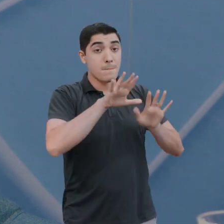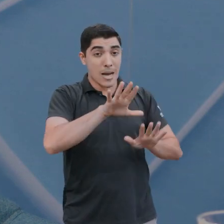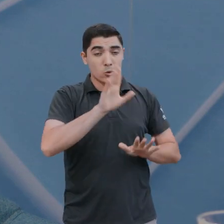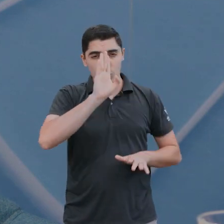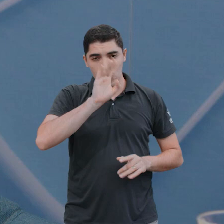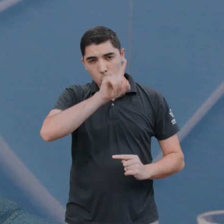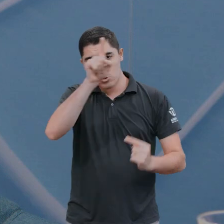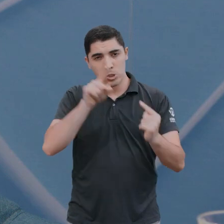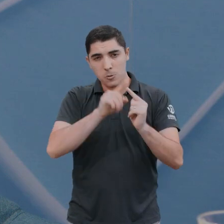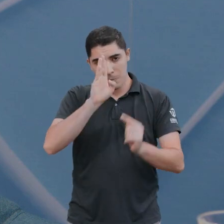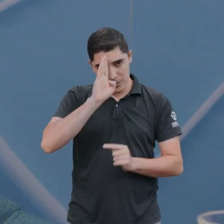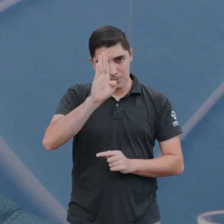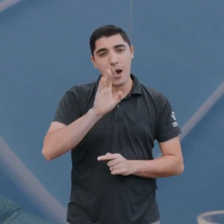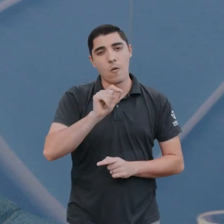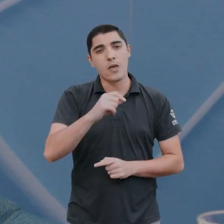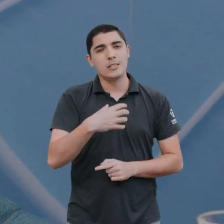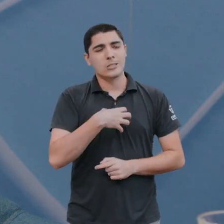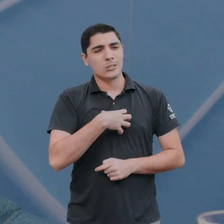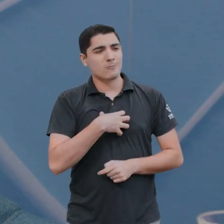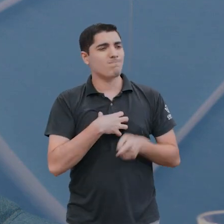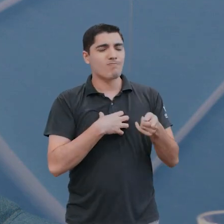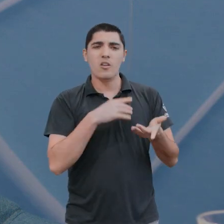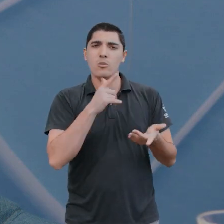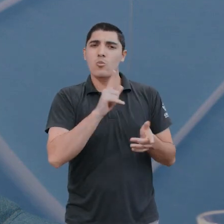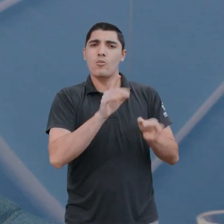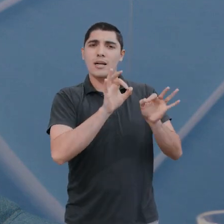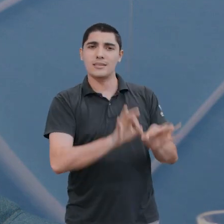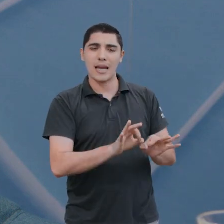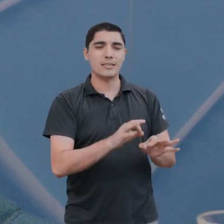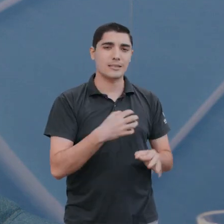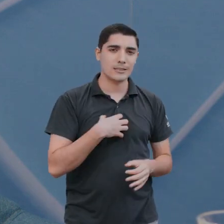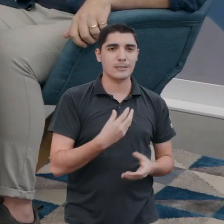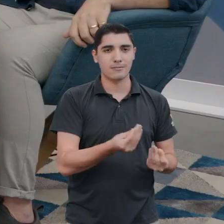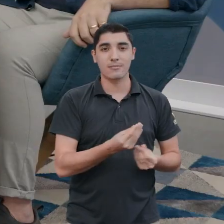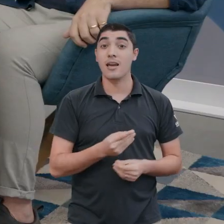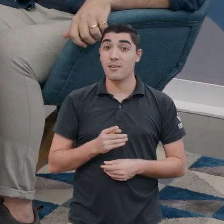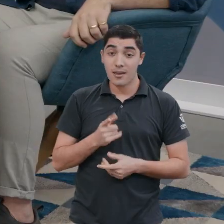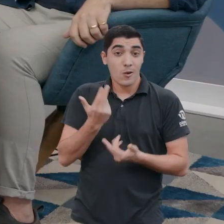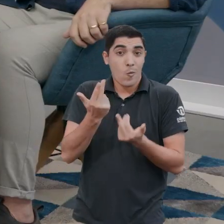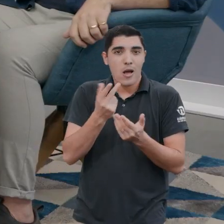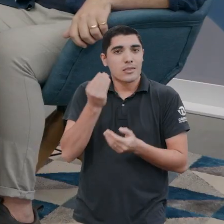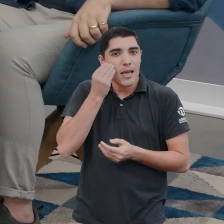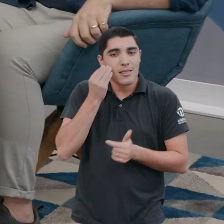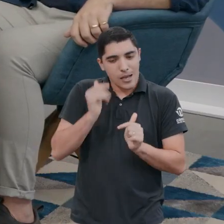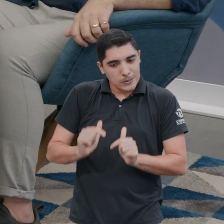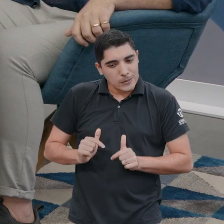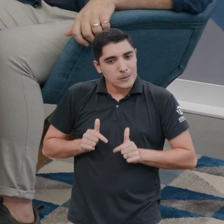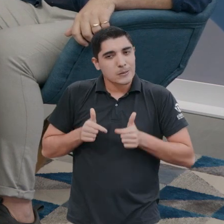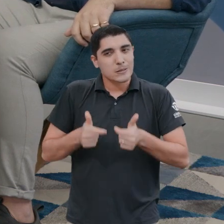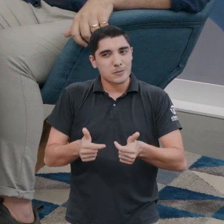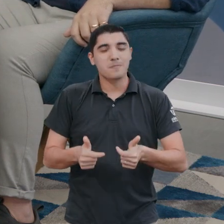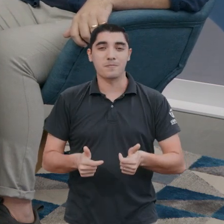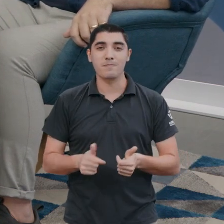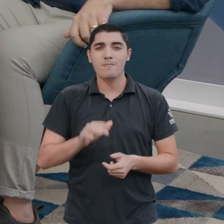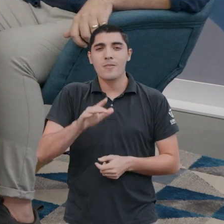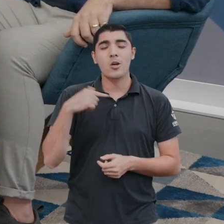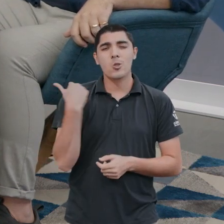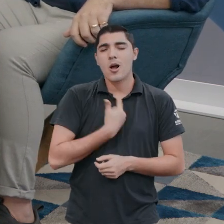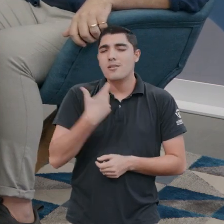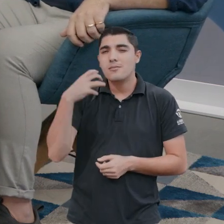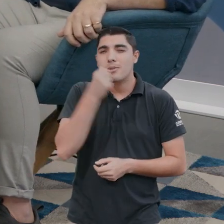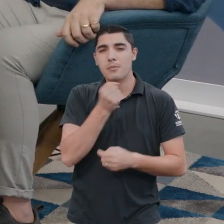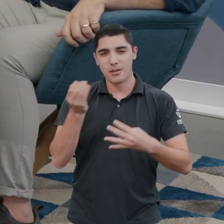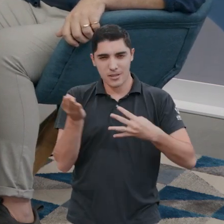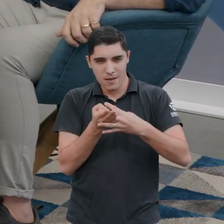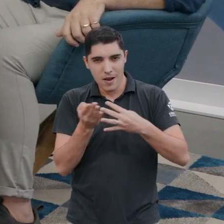foi justamente essa questão esse sentimento de injustiça mesmo. Bacana, já é um caminho, né? Já é um começo. caminho perfeito. Bom, a gente vai